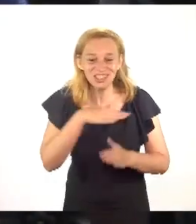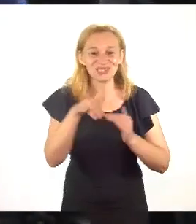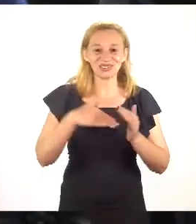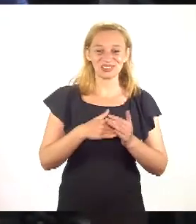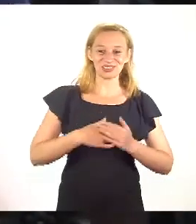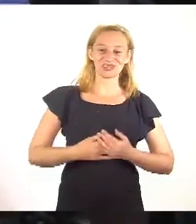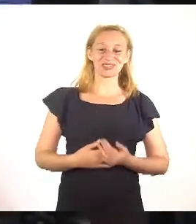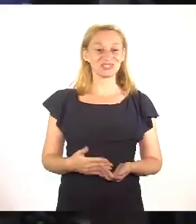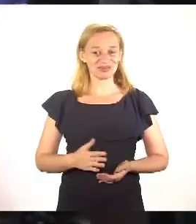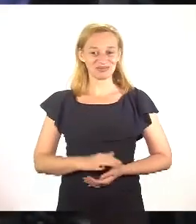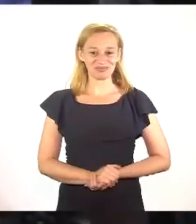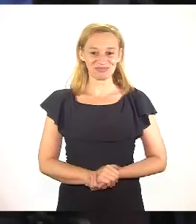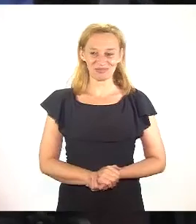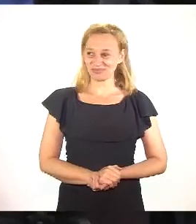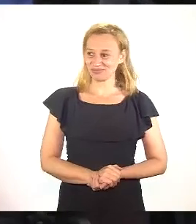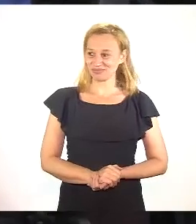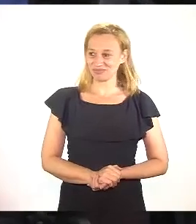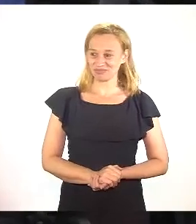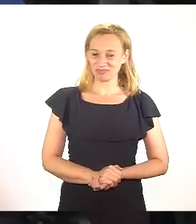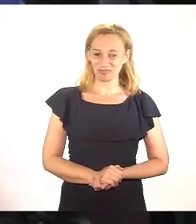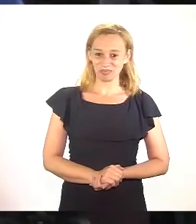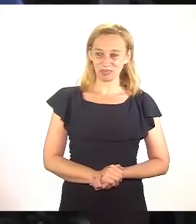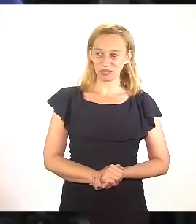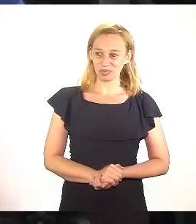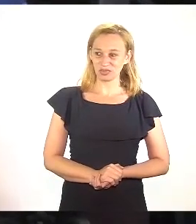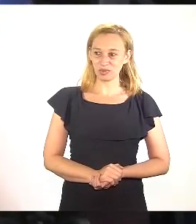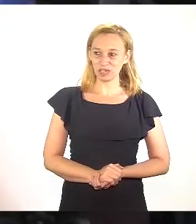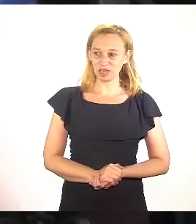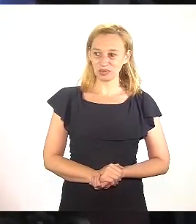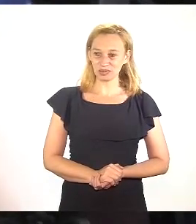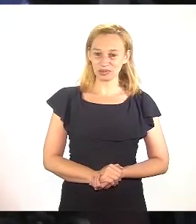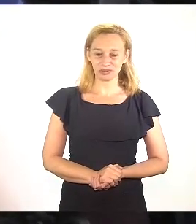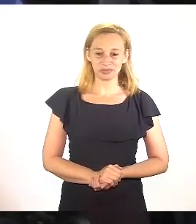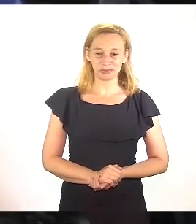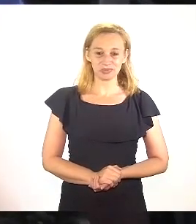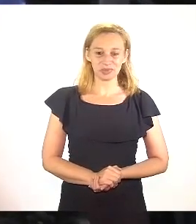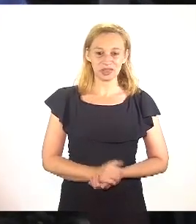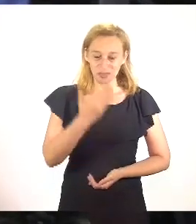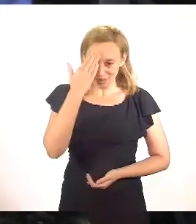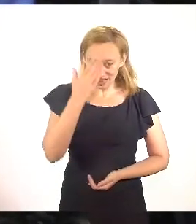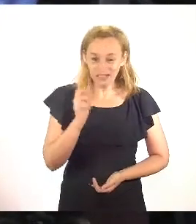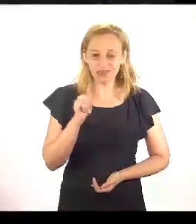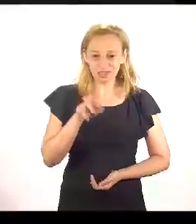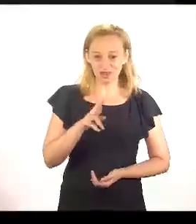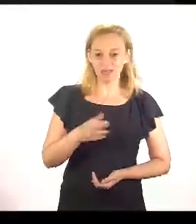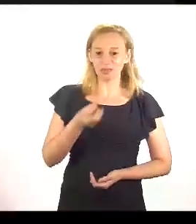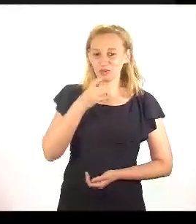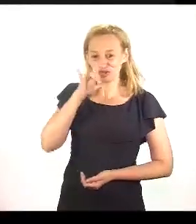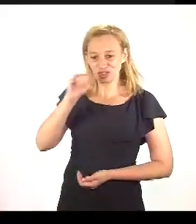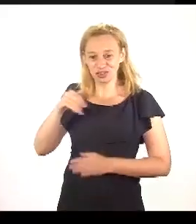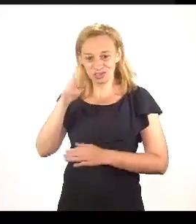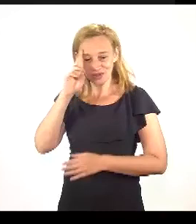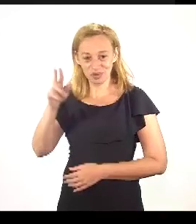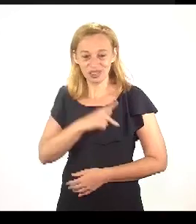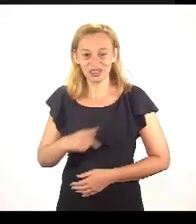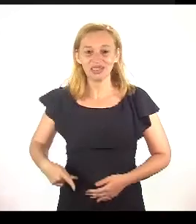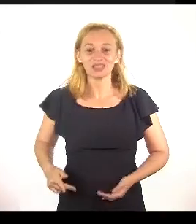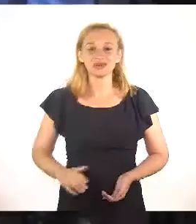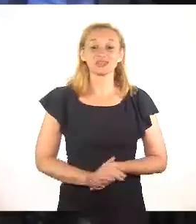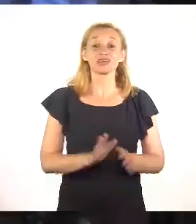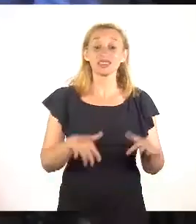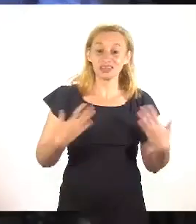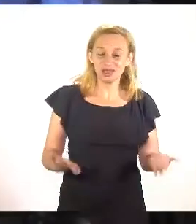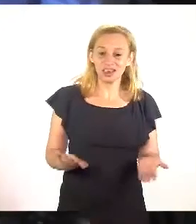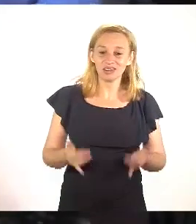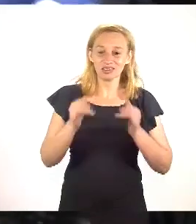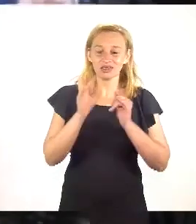todas aí. Tranquilo. Bom dia, André. Obrigado, Rosenberg. Bom dia, presidente. Então, a gente